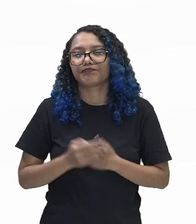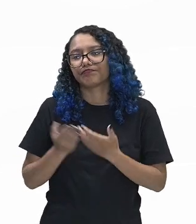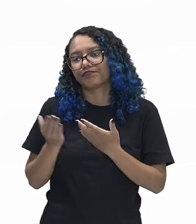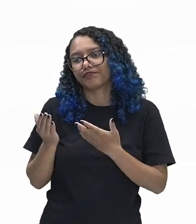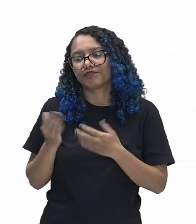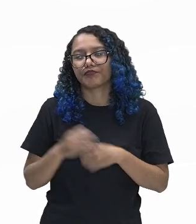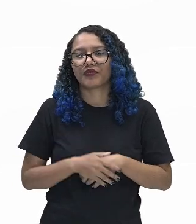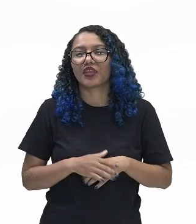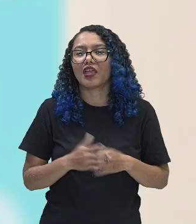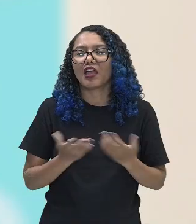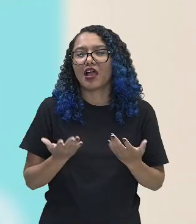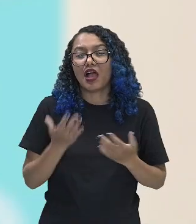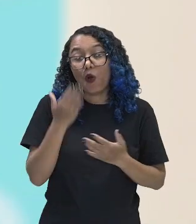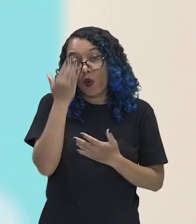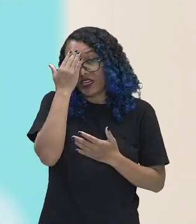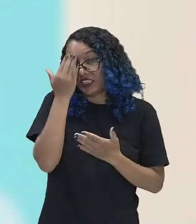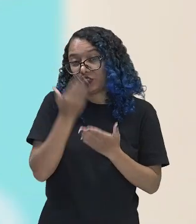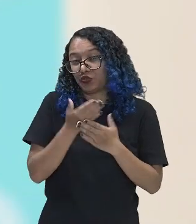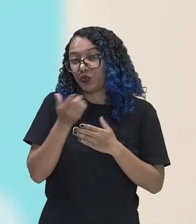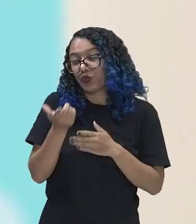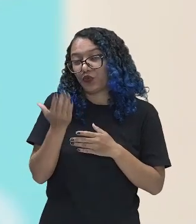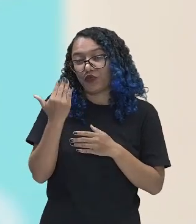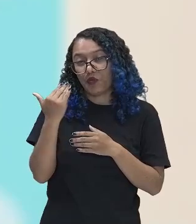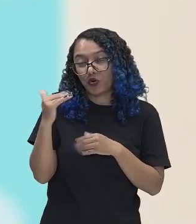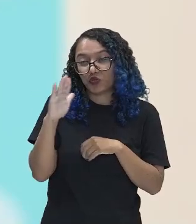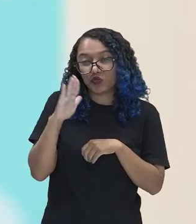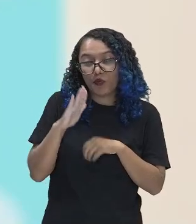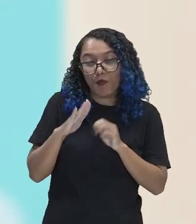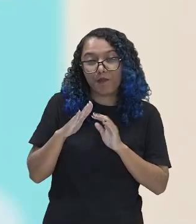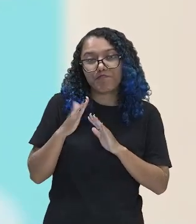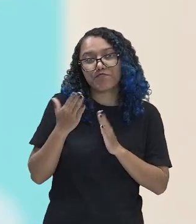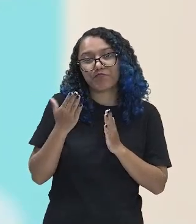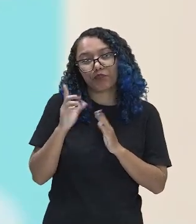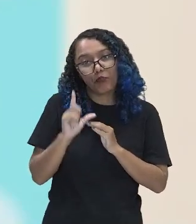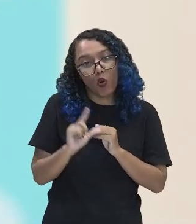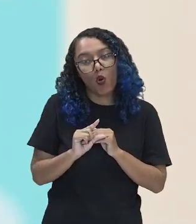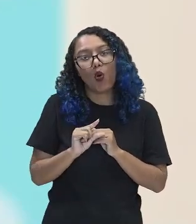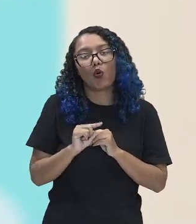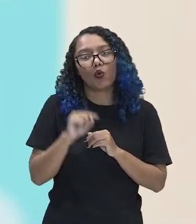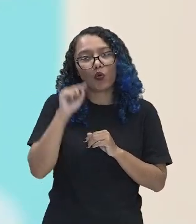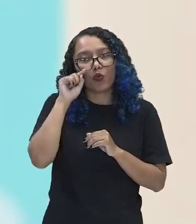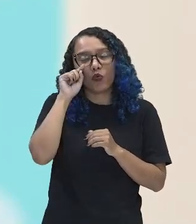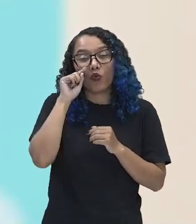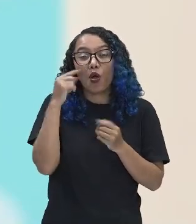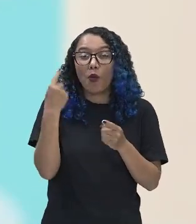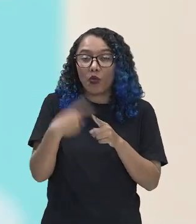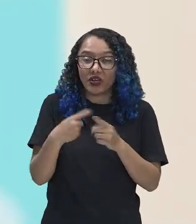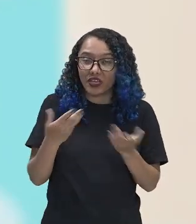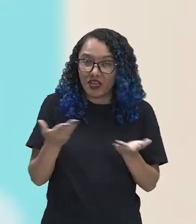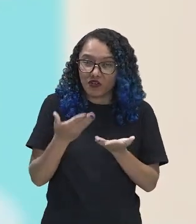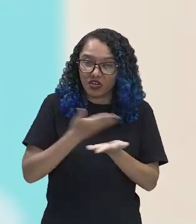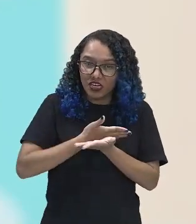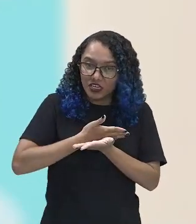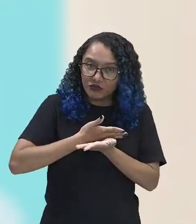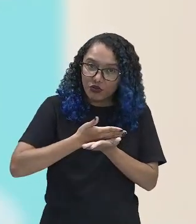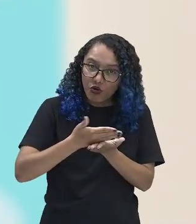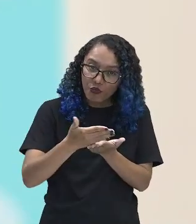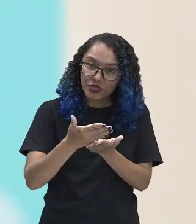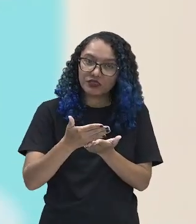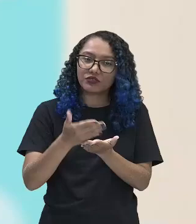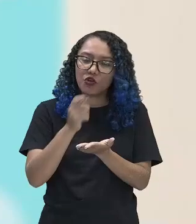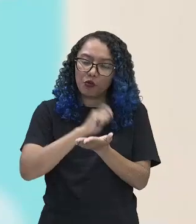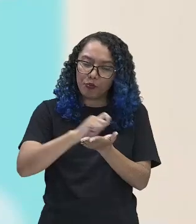o menos conhecido, porque agora que ele entrou nesse fato aí literário, de fato, né, de